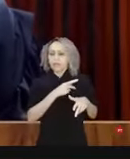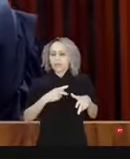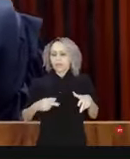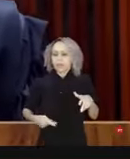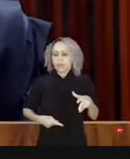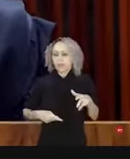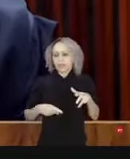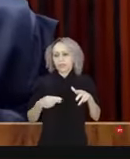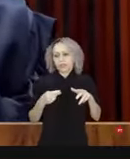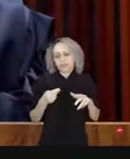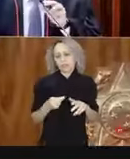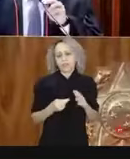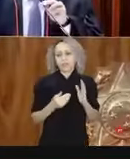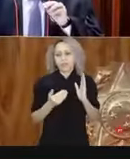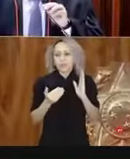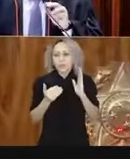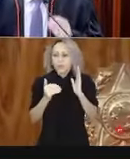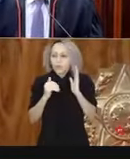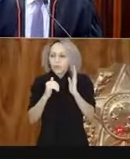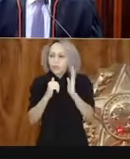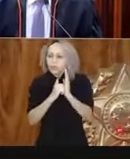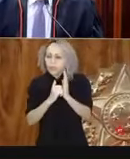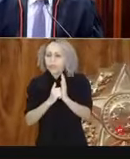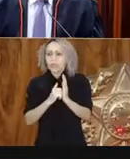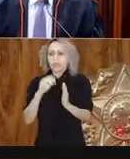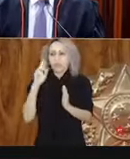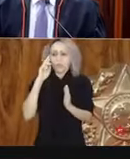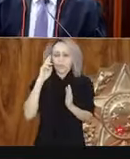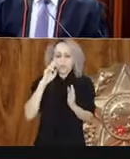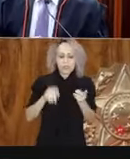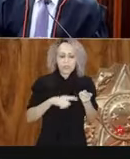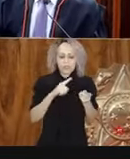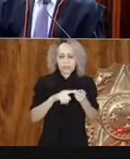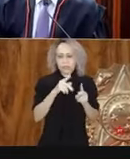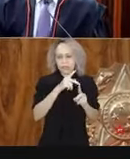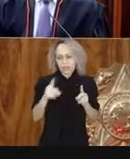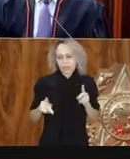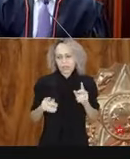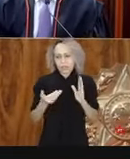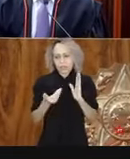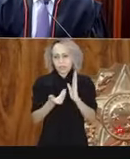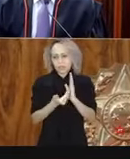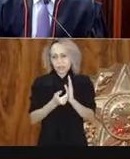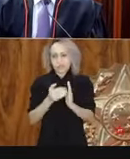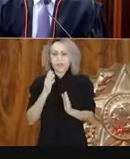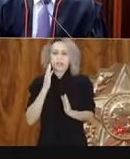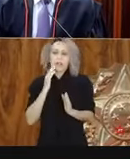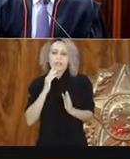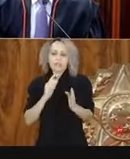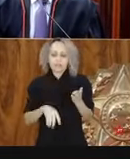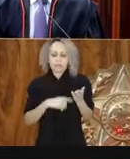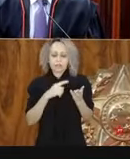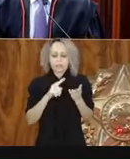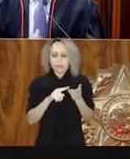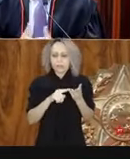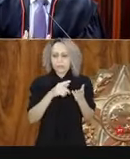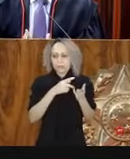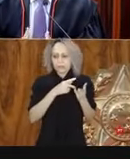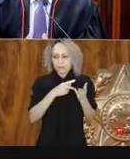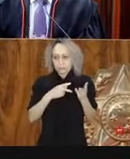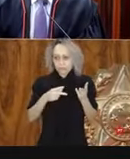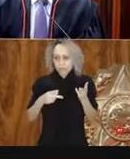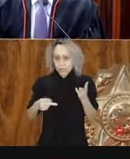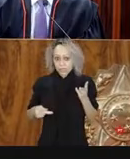Pacheco, do presidente da Câmara dos Deputados, deputado Arthur Lira, do presidente da República eleito